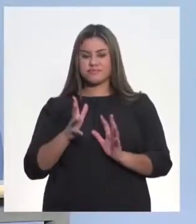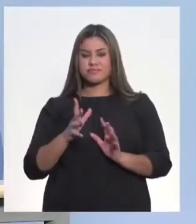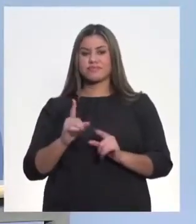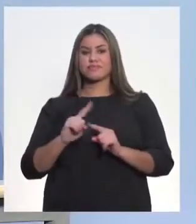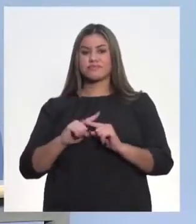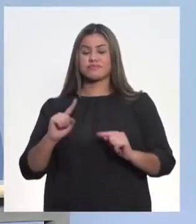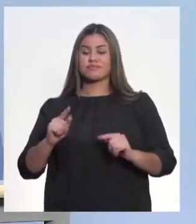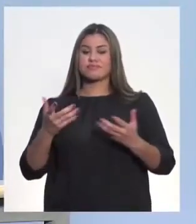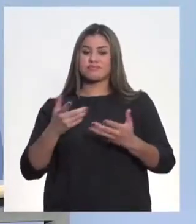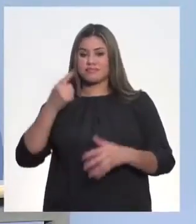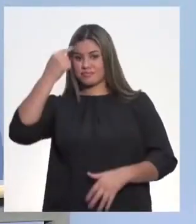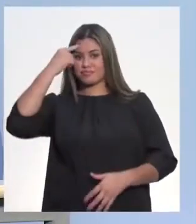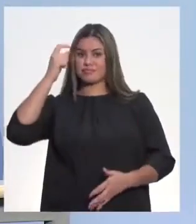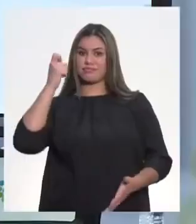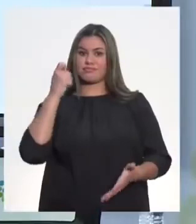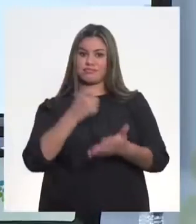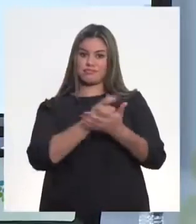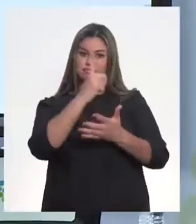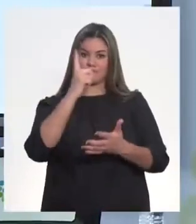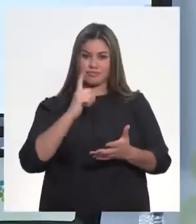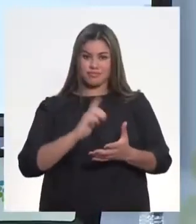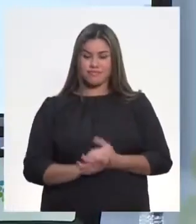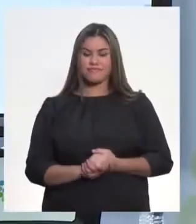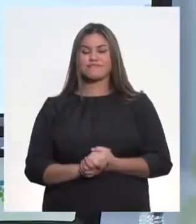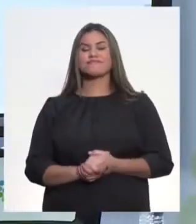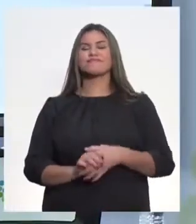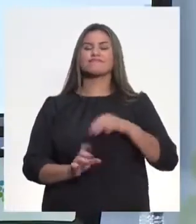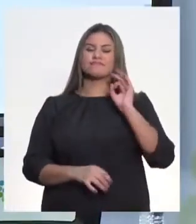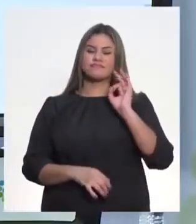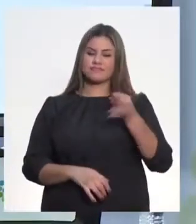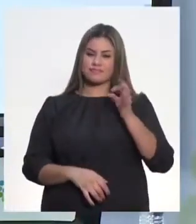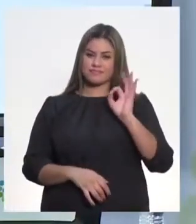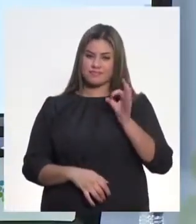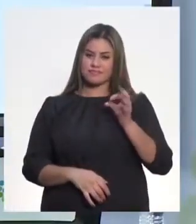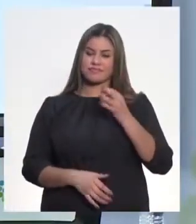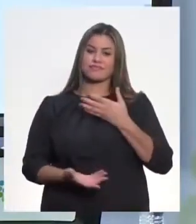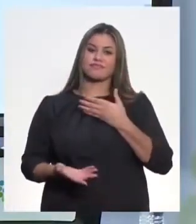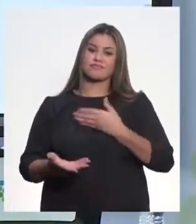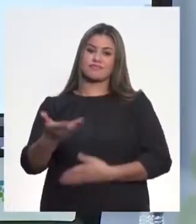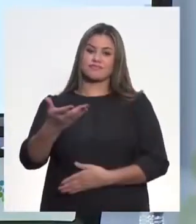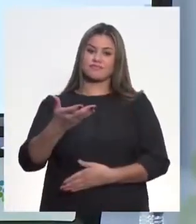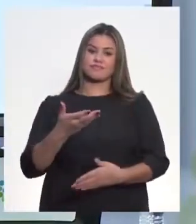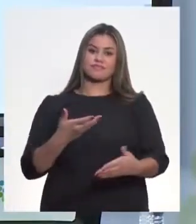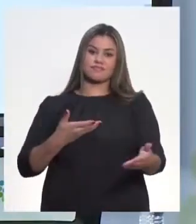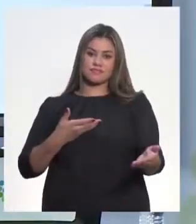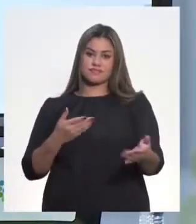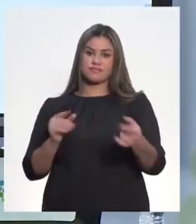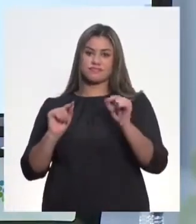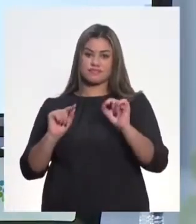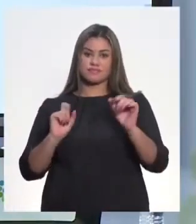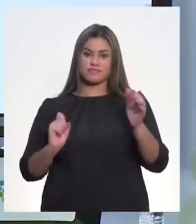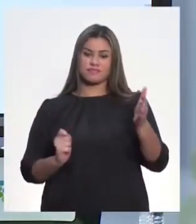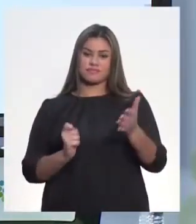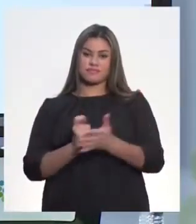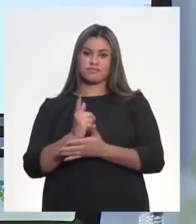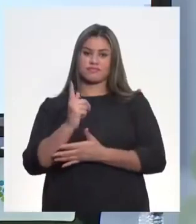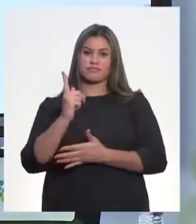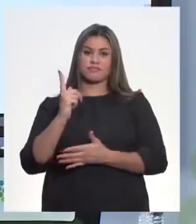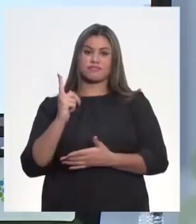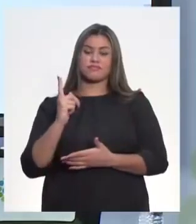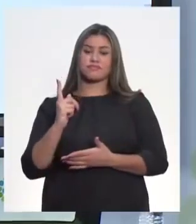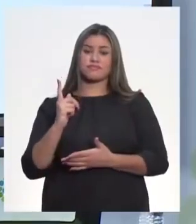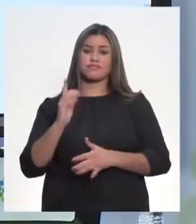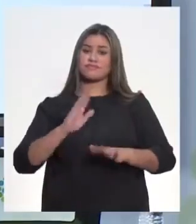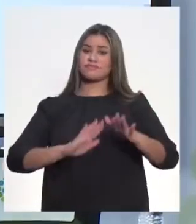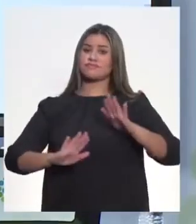de um pagamento, né? Exato, nessa relação entre quando eu vou fazer um pagamento, quais são os